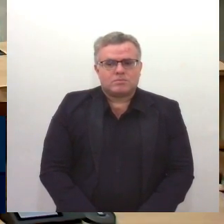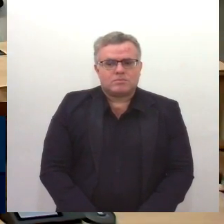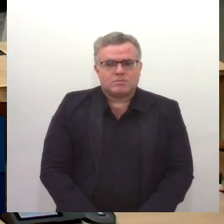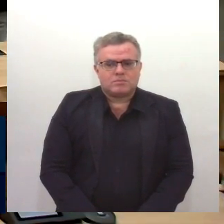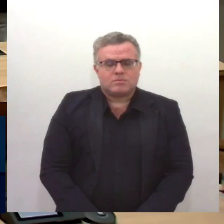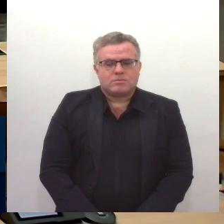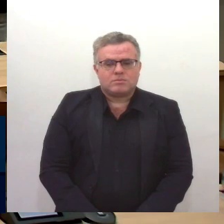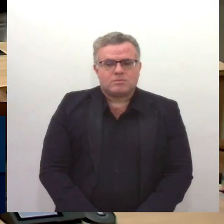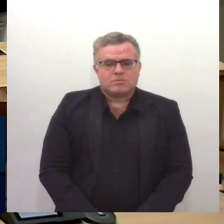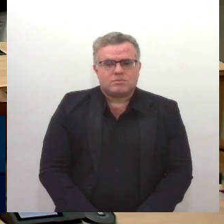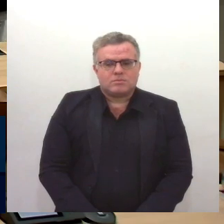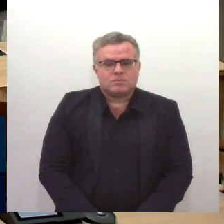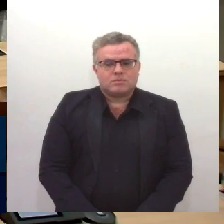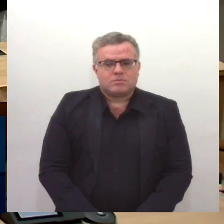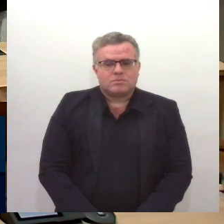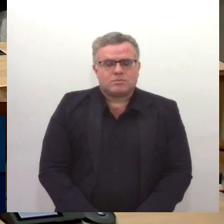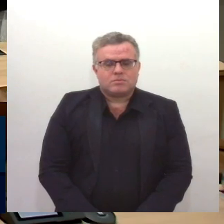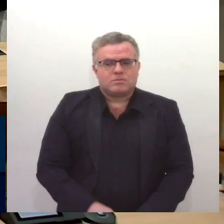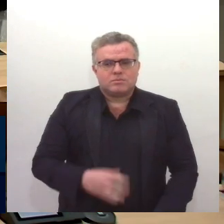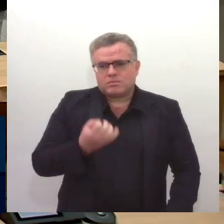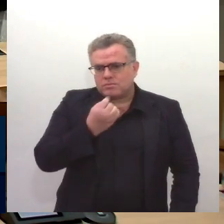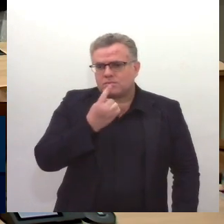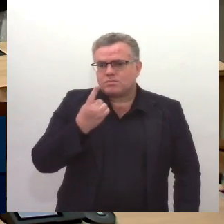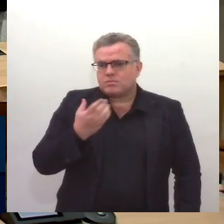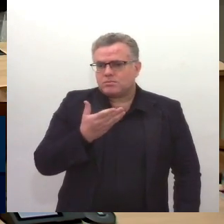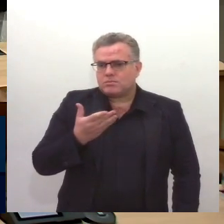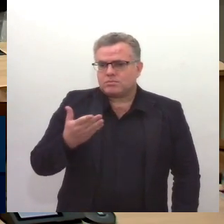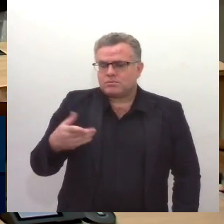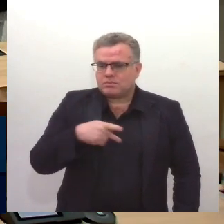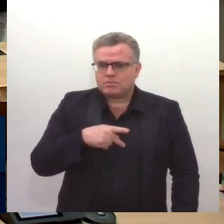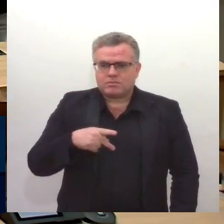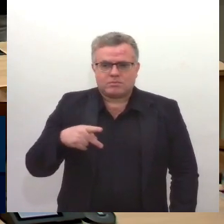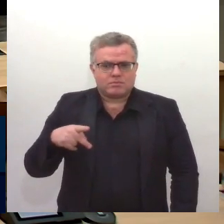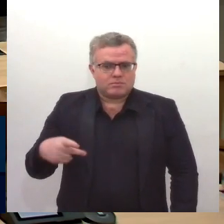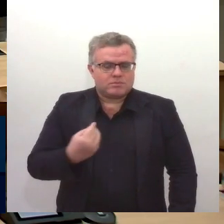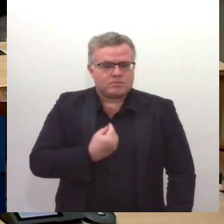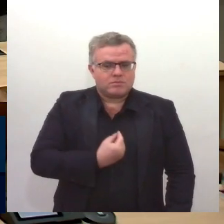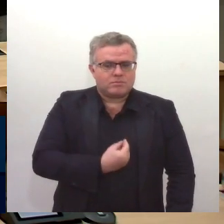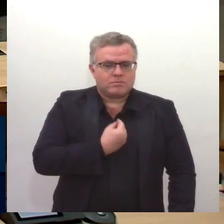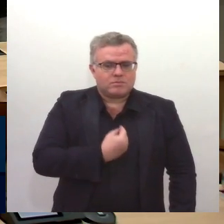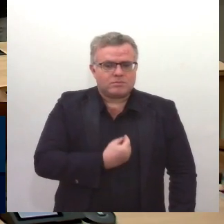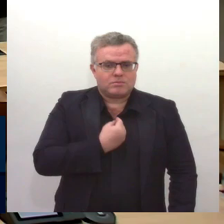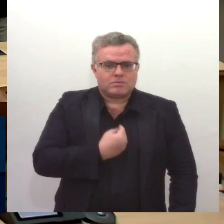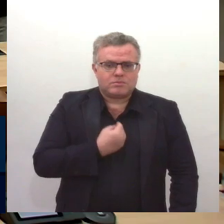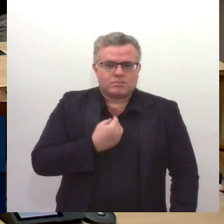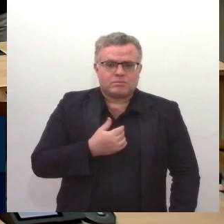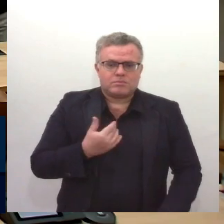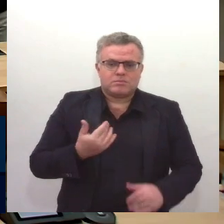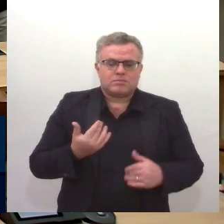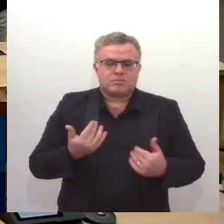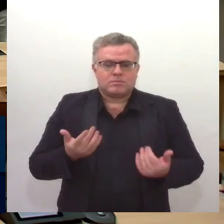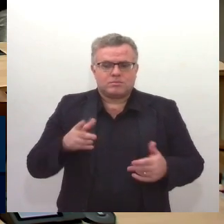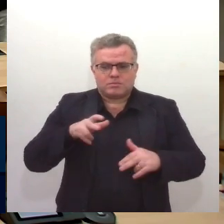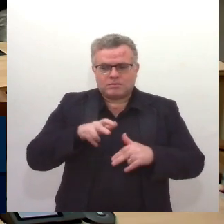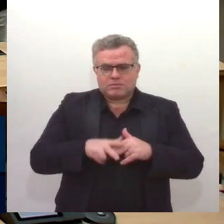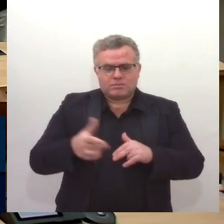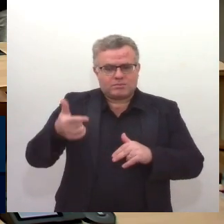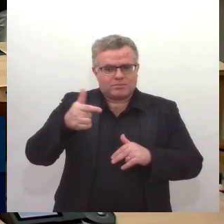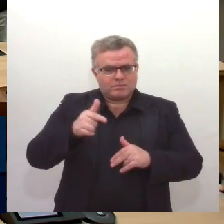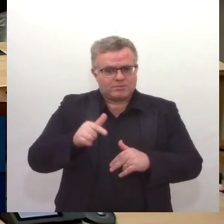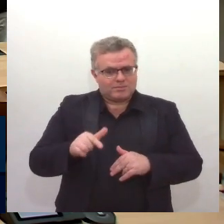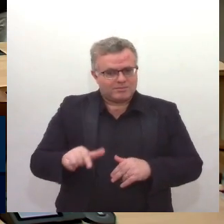Bom dia, presidente interino, ocupando de novo, né, a cadeira que o senhor